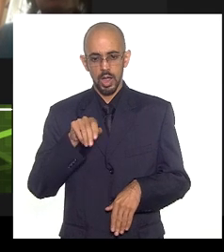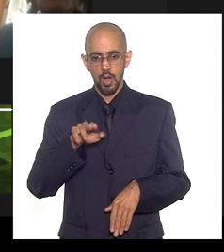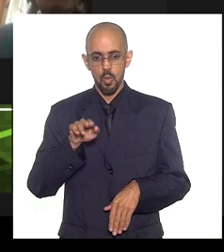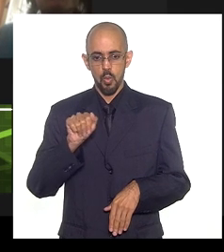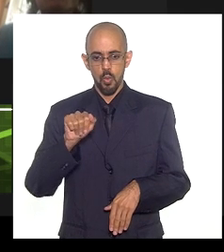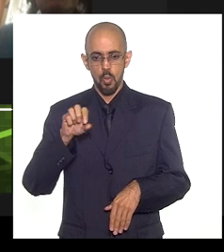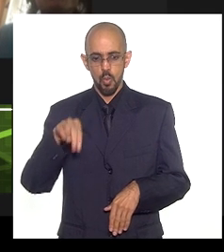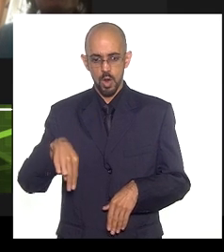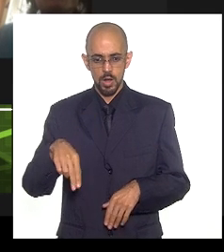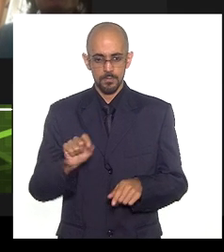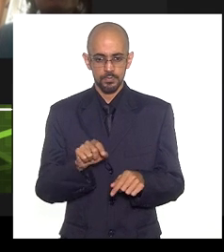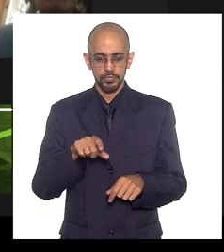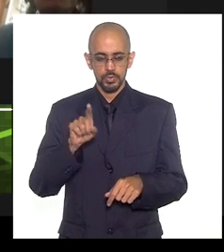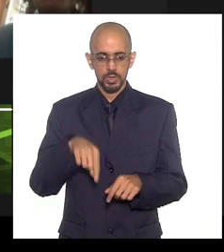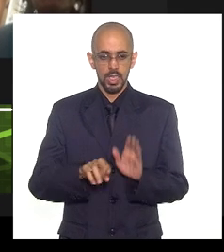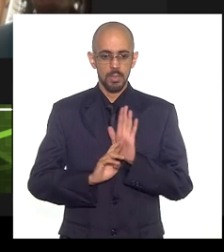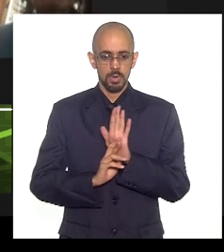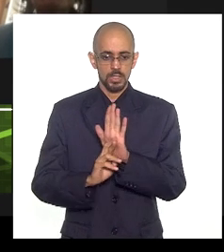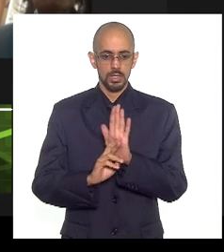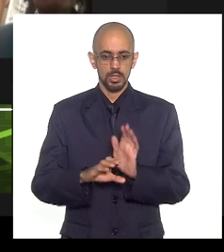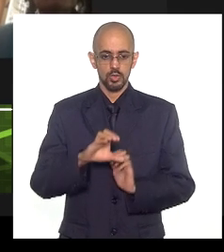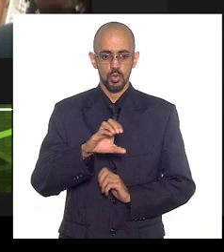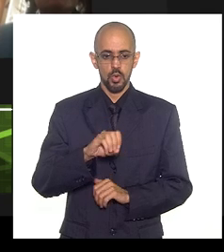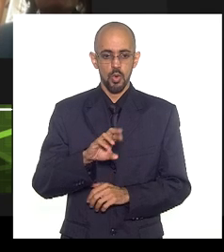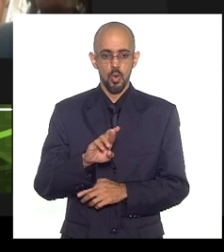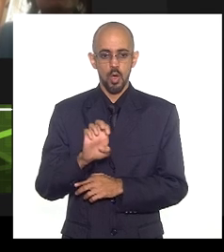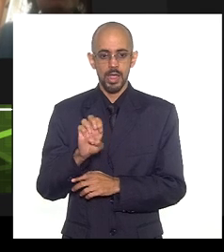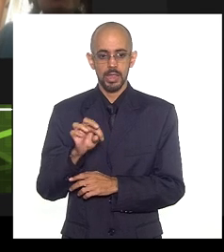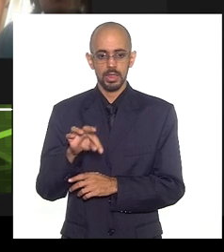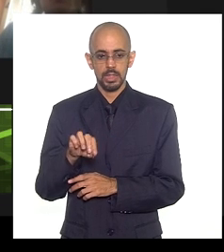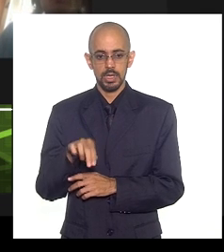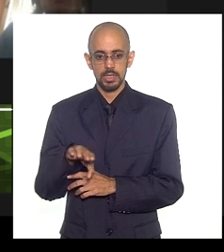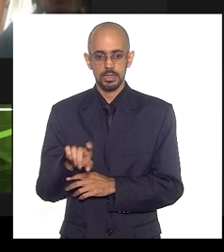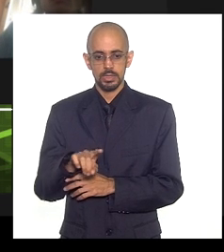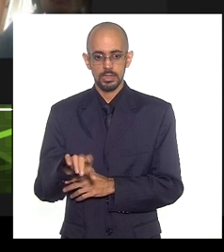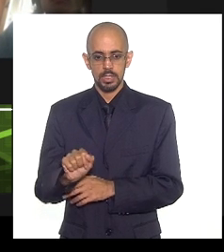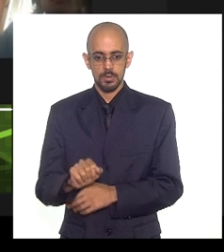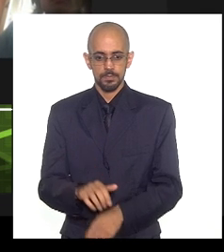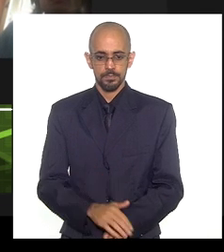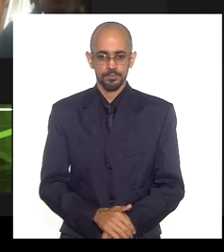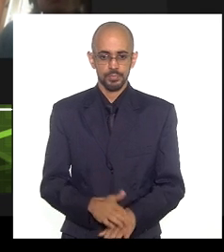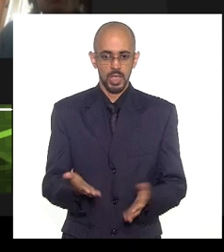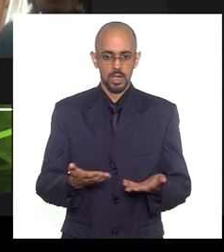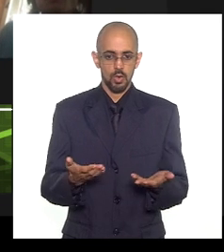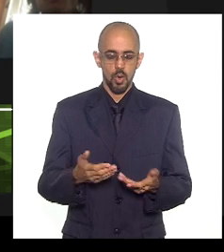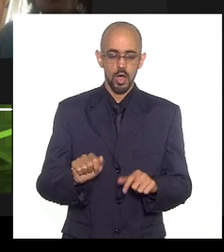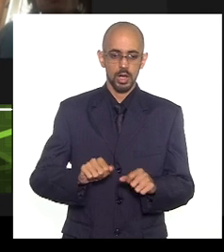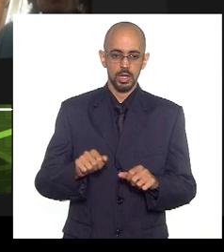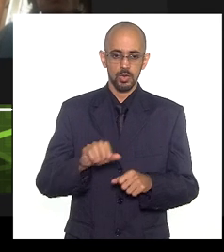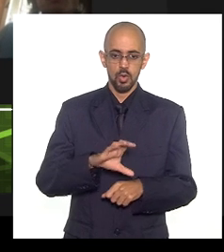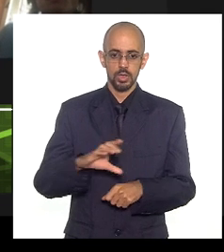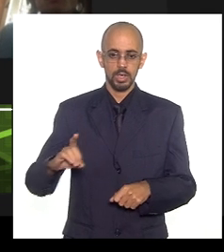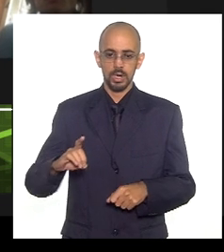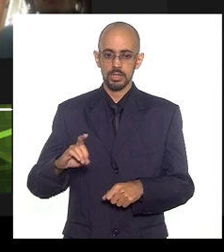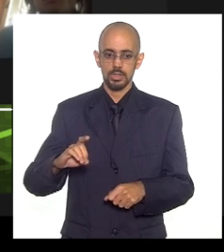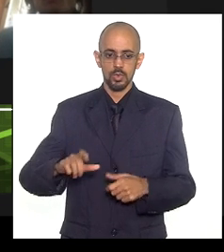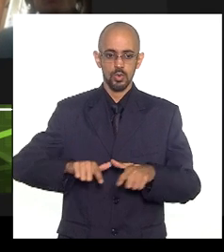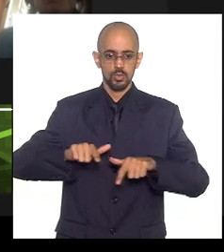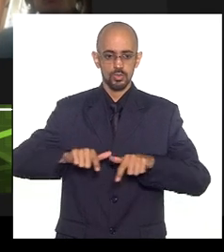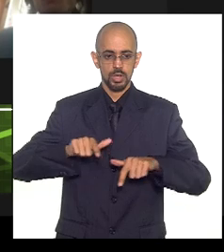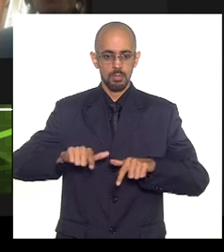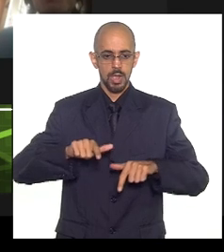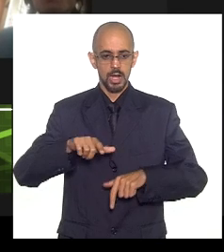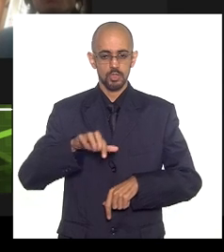representando o coletivo Correnteza eu passo agora a coordenação dos trabalhos ao deputado Flávio Serafini para convidar as